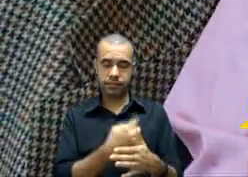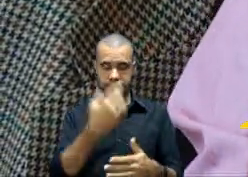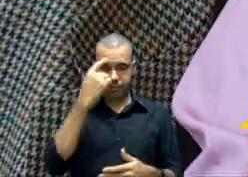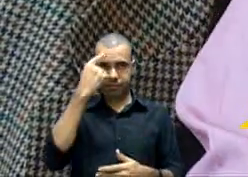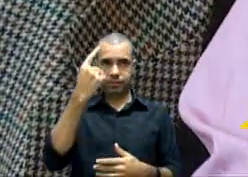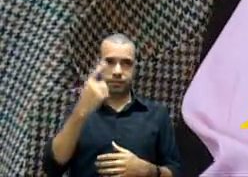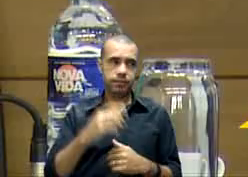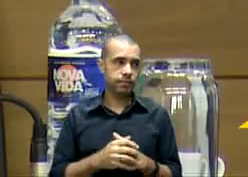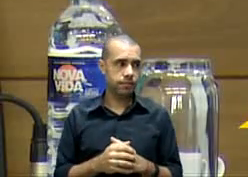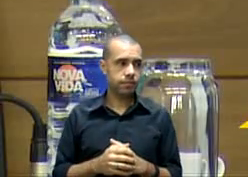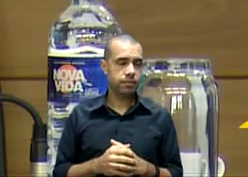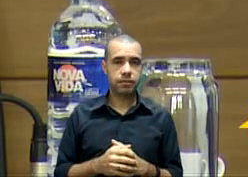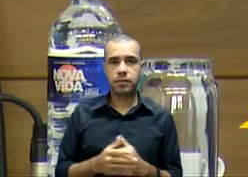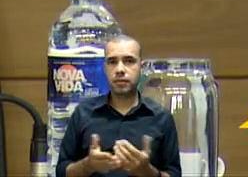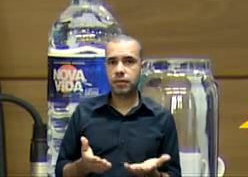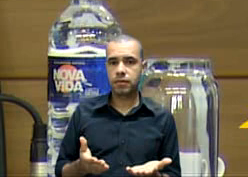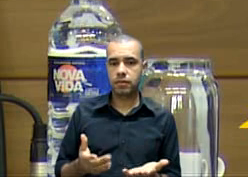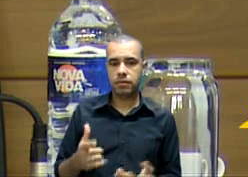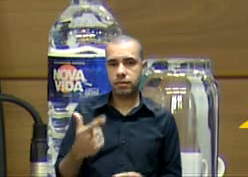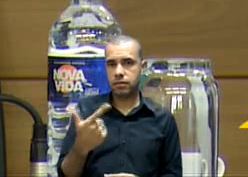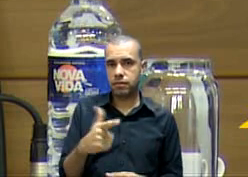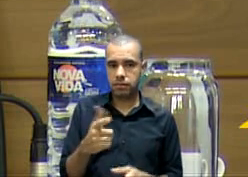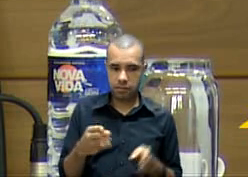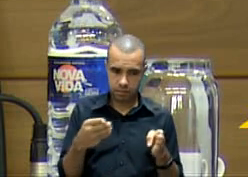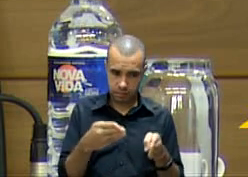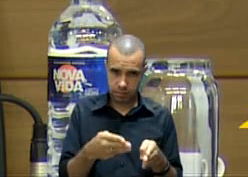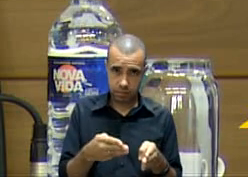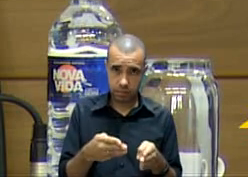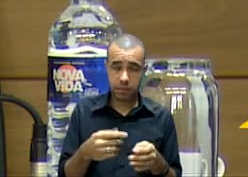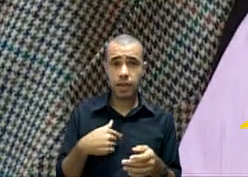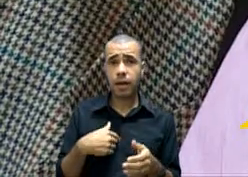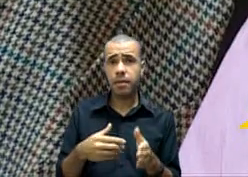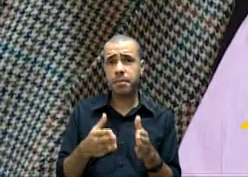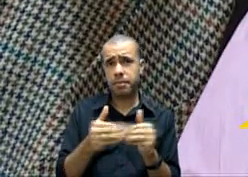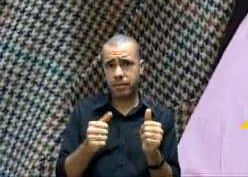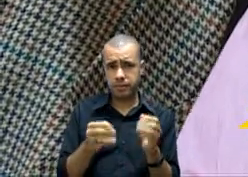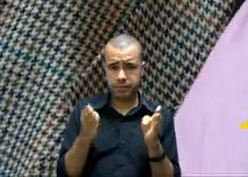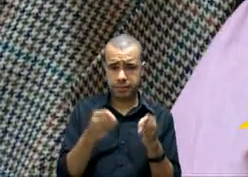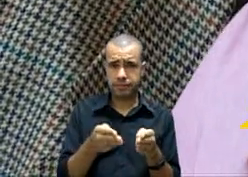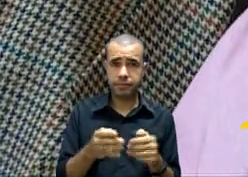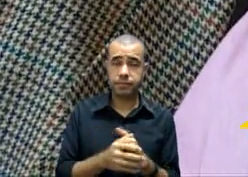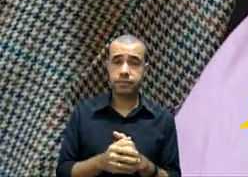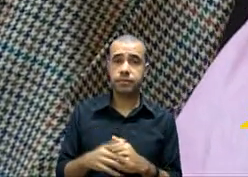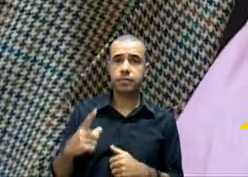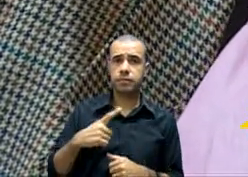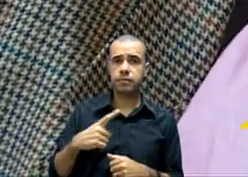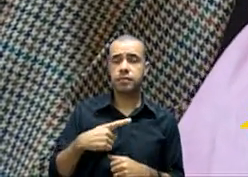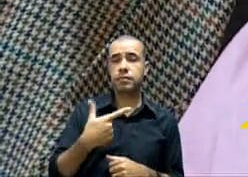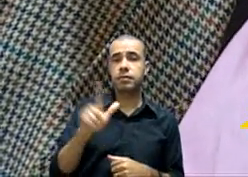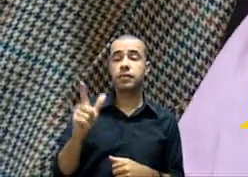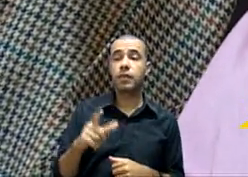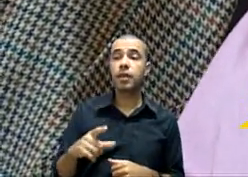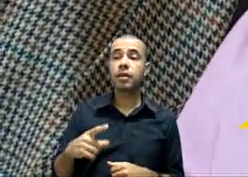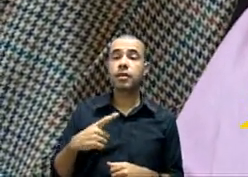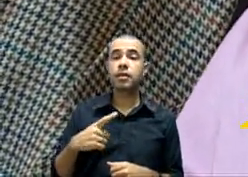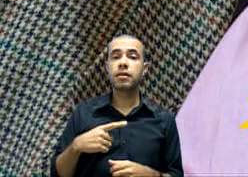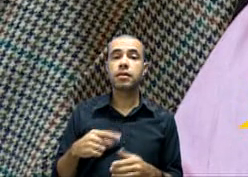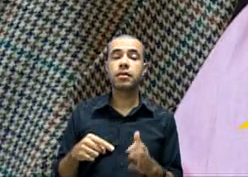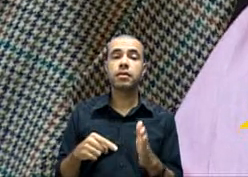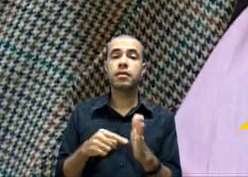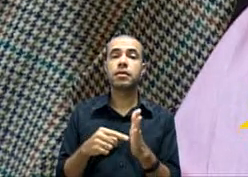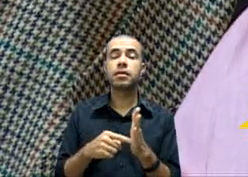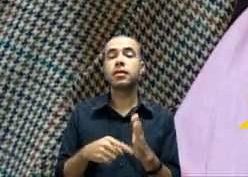Tá, realmente ele não estava em destaque, o senhor está destacando agora. Não, estou pedindo destaque agora. Mais algum outro? Tem mais.